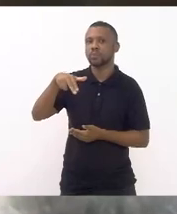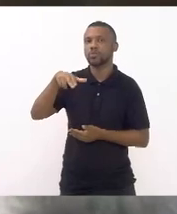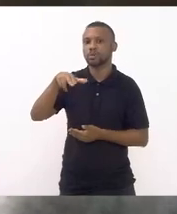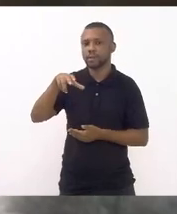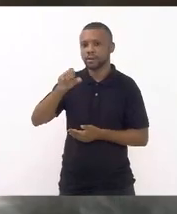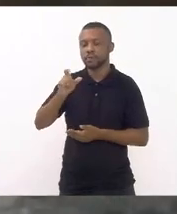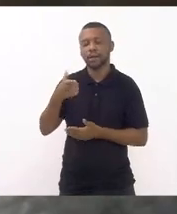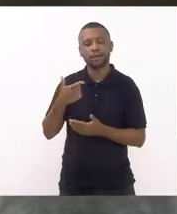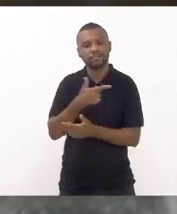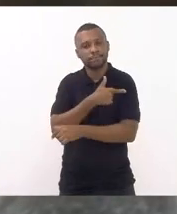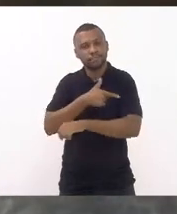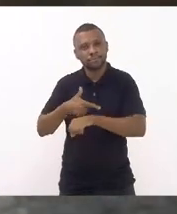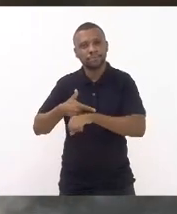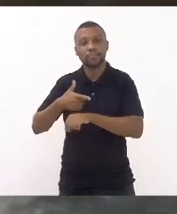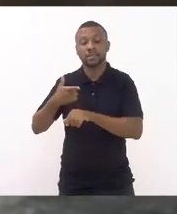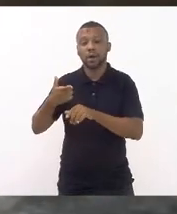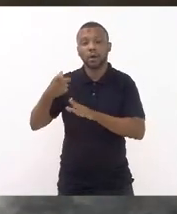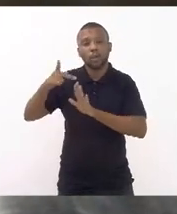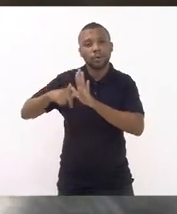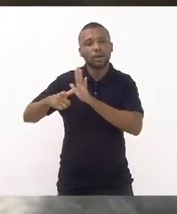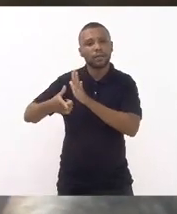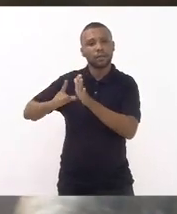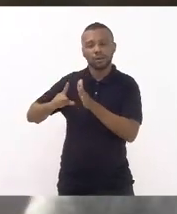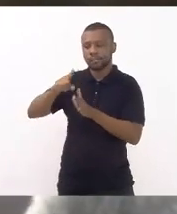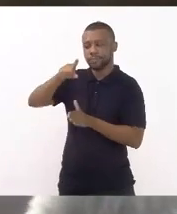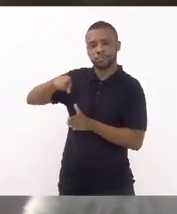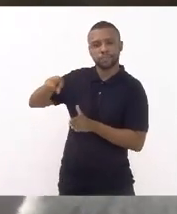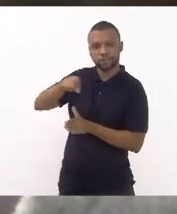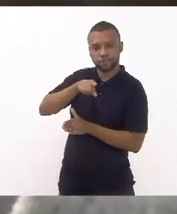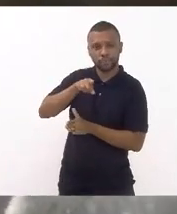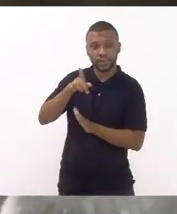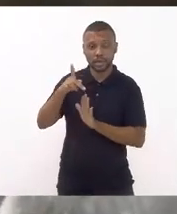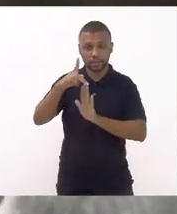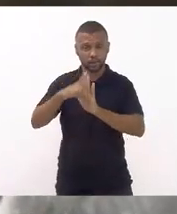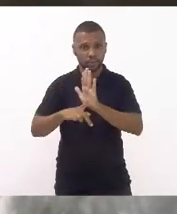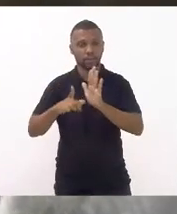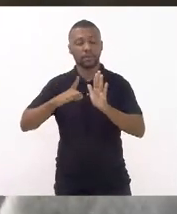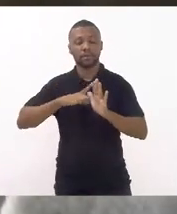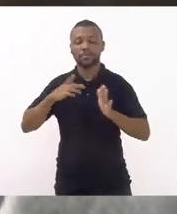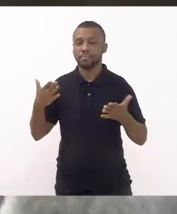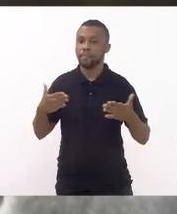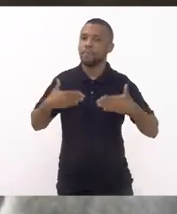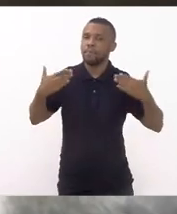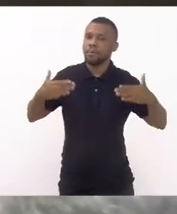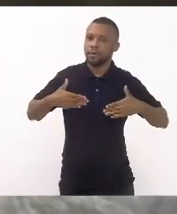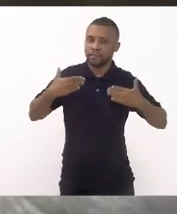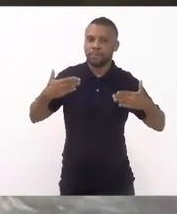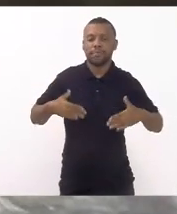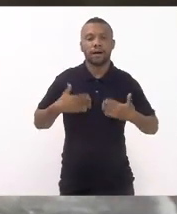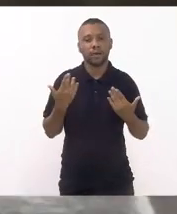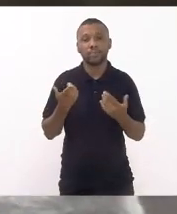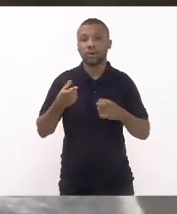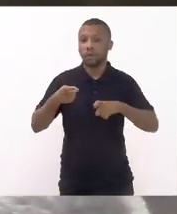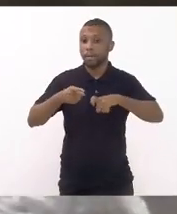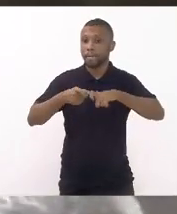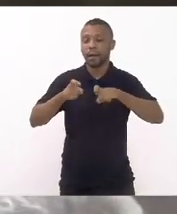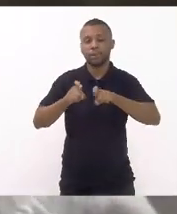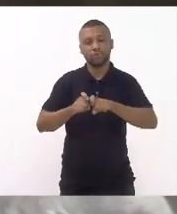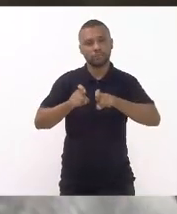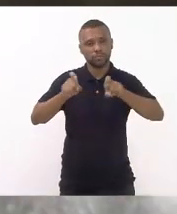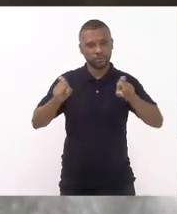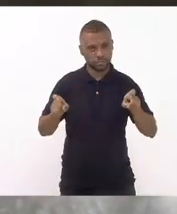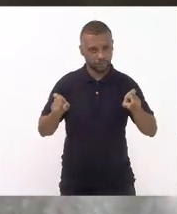tendo retirado o projeto anterior. É um projeto que foi motivado por um ginecologista, um